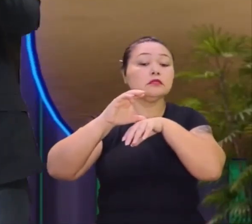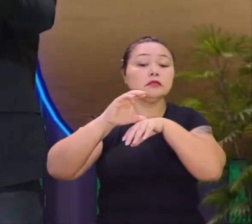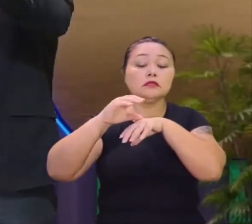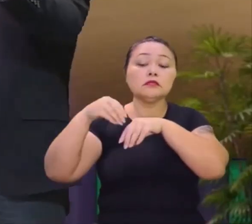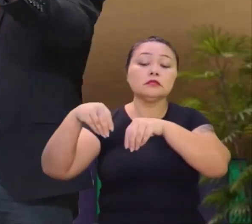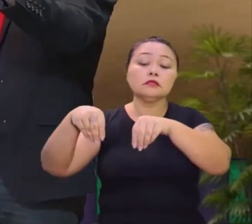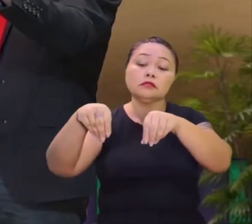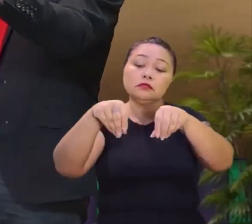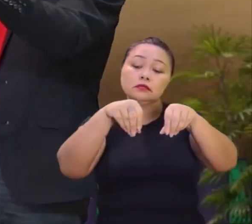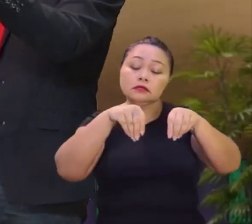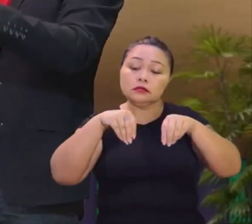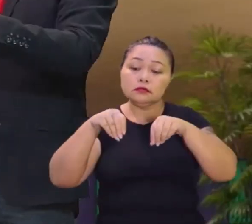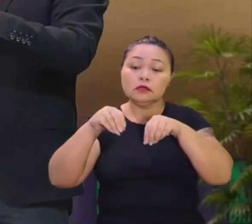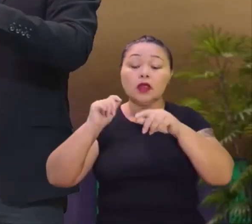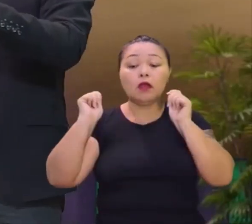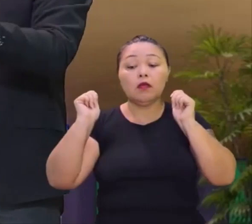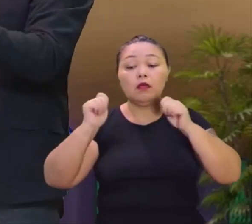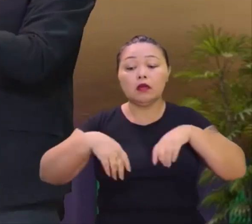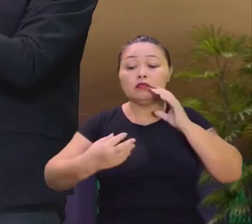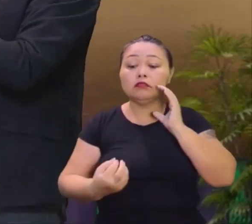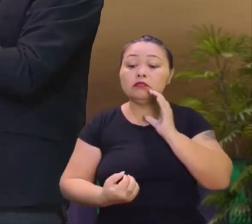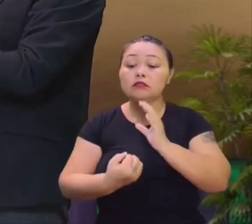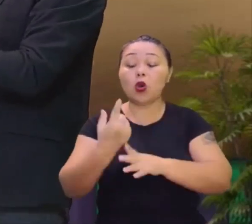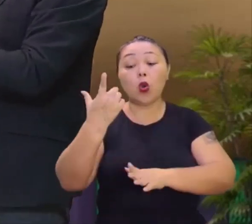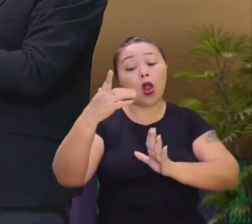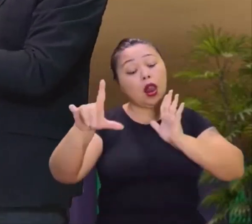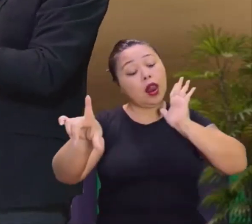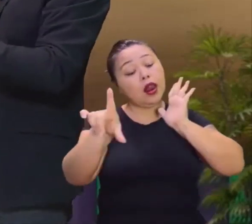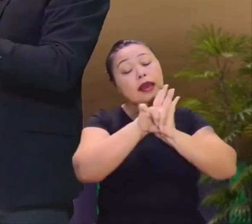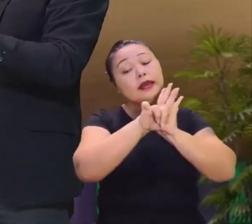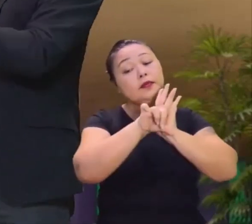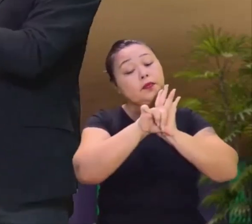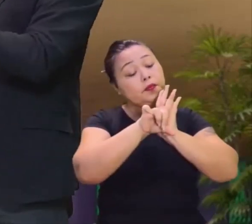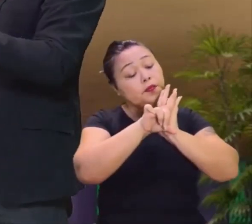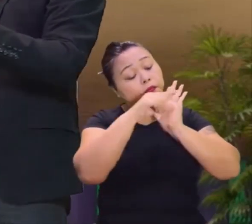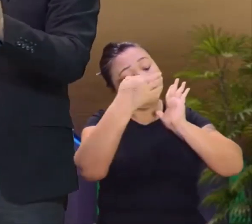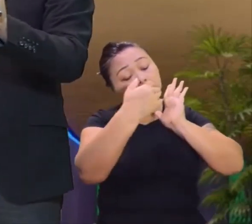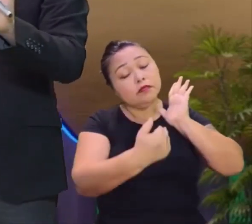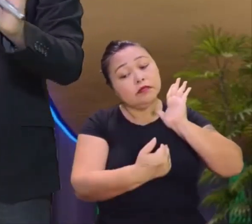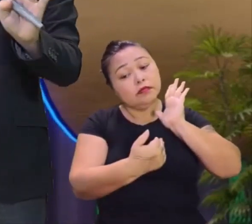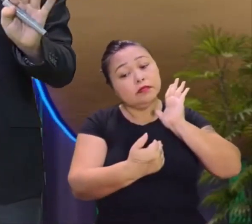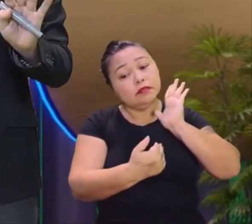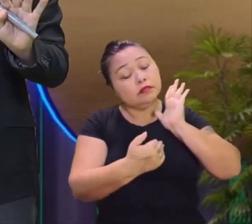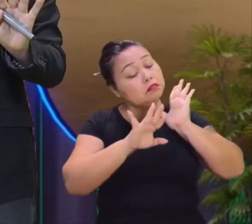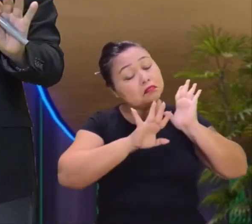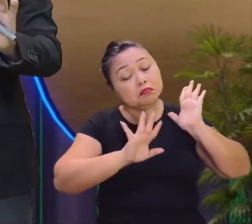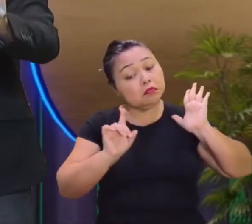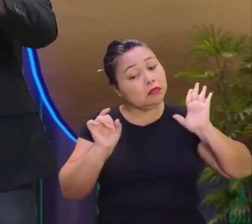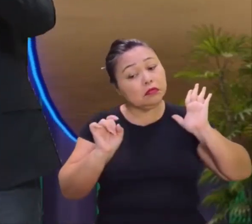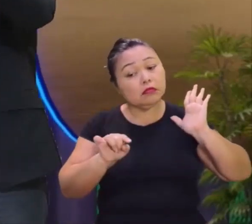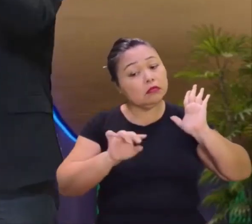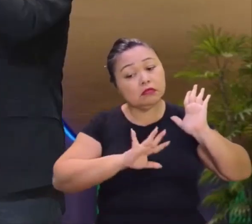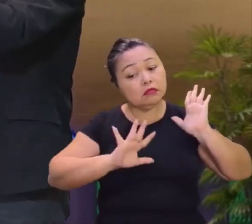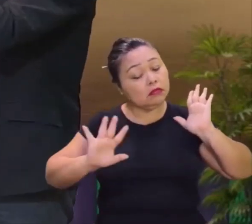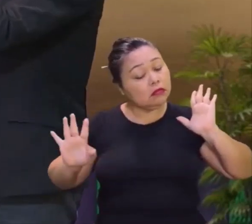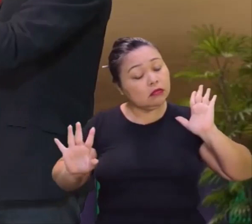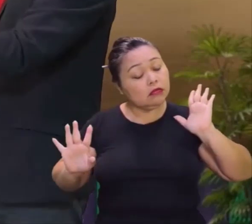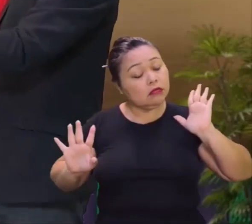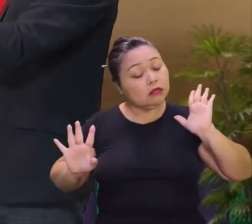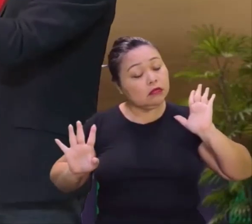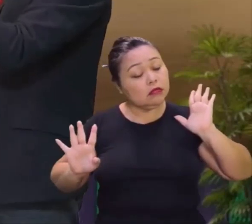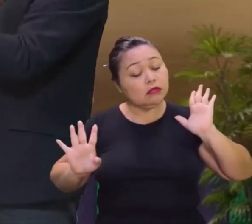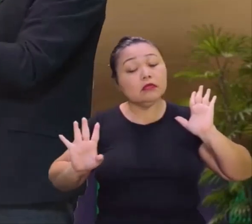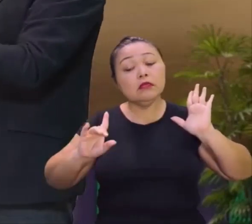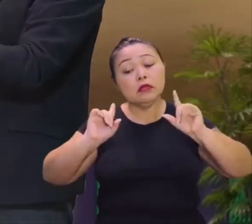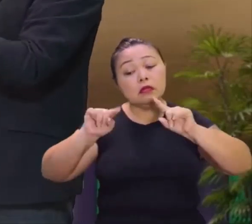um território, ele só pode ser criado por lei, ok? Ponto final. E ele só